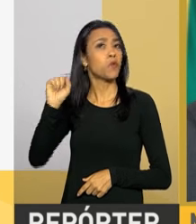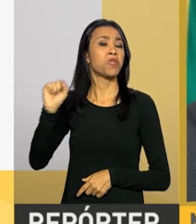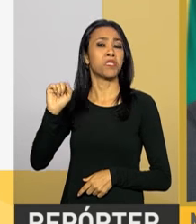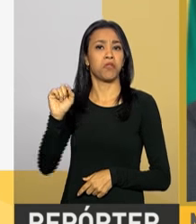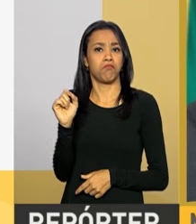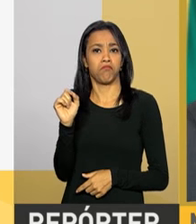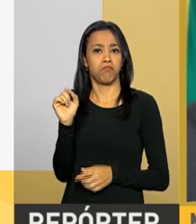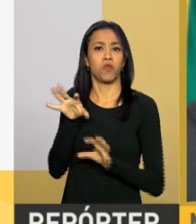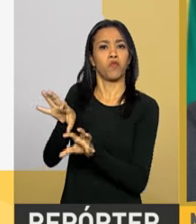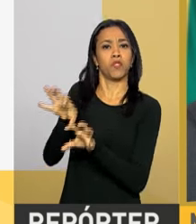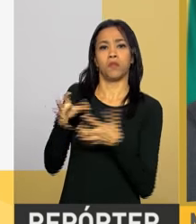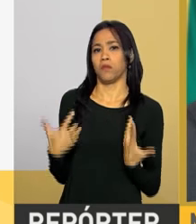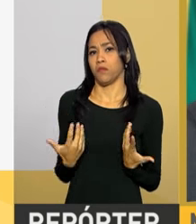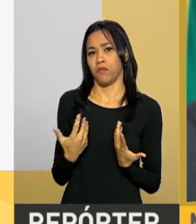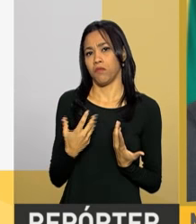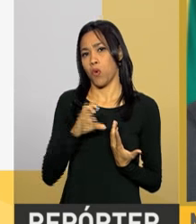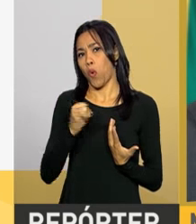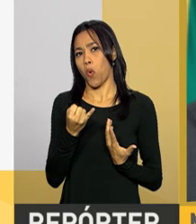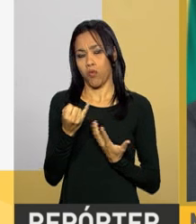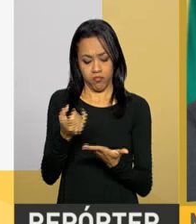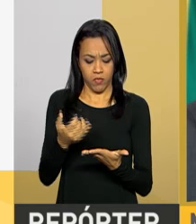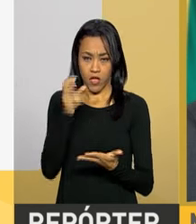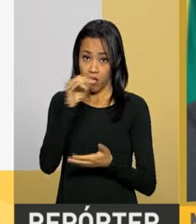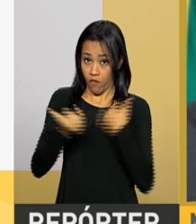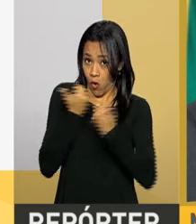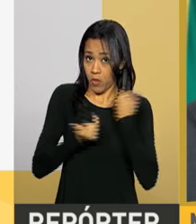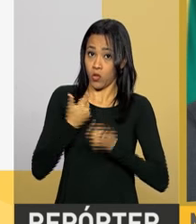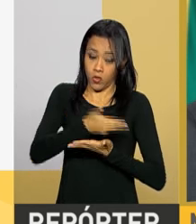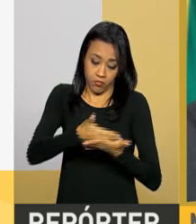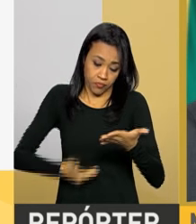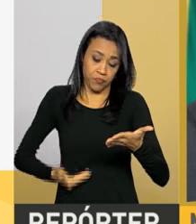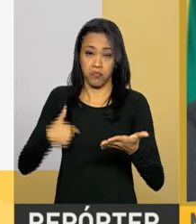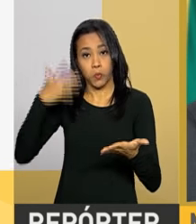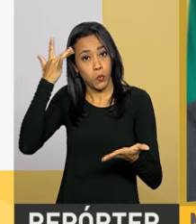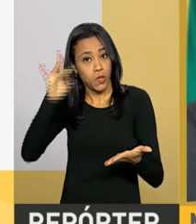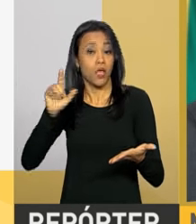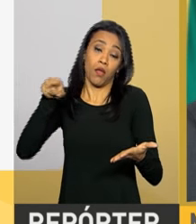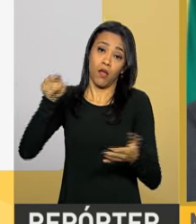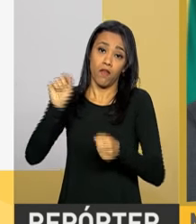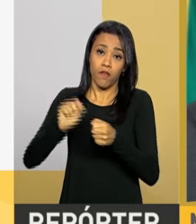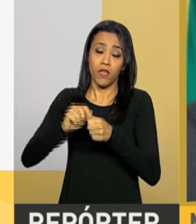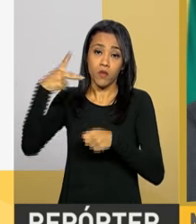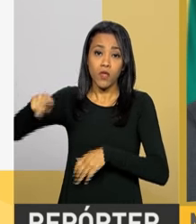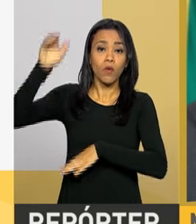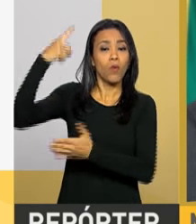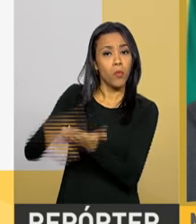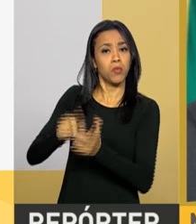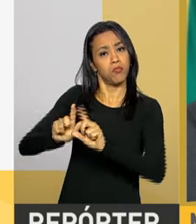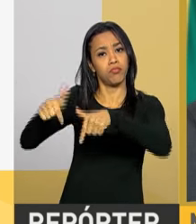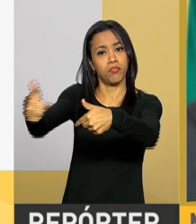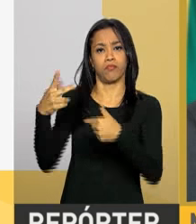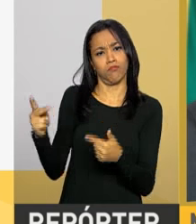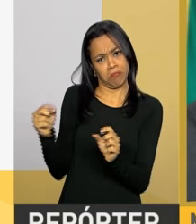eh depoimentos que estiveram em suas mãos e o o ministro teoria também fez o seu papel e a meu mal de ver também